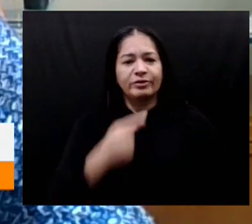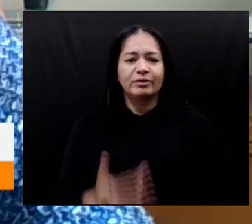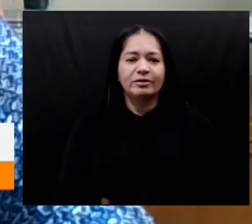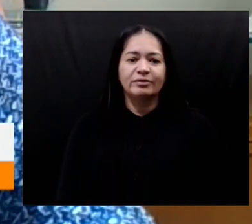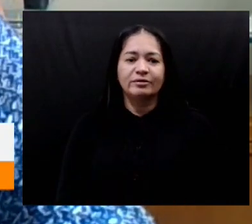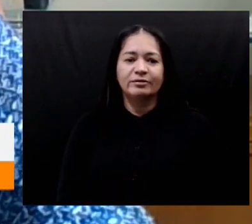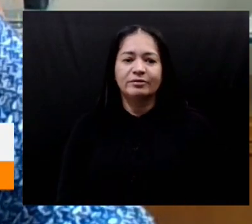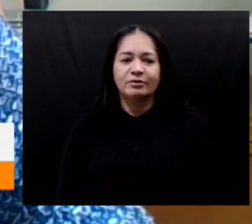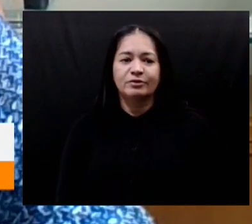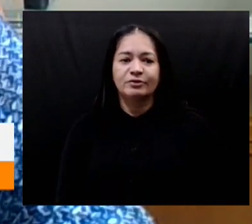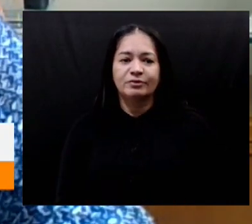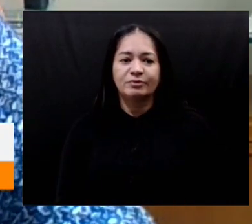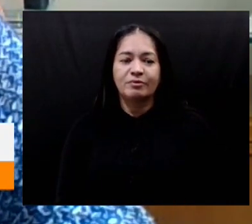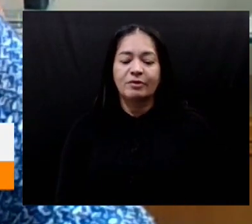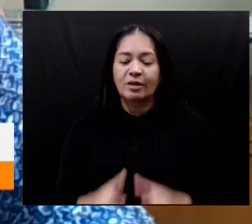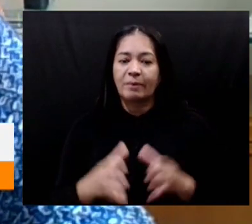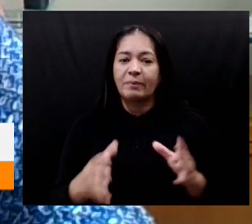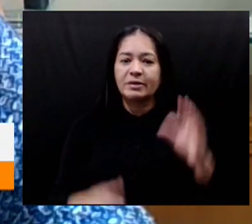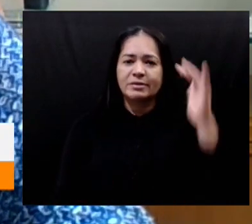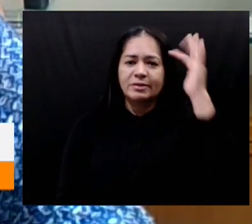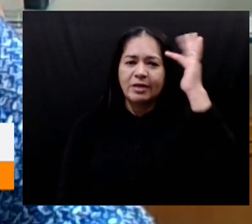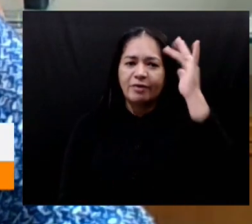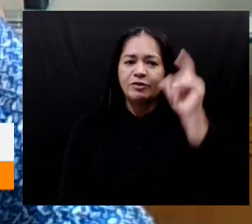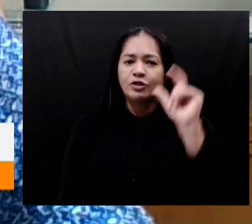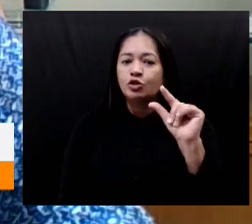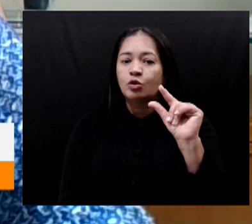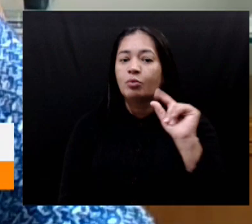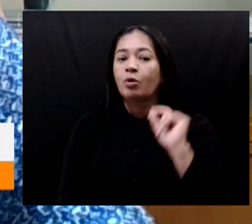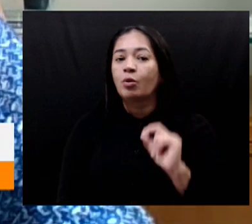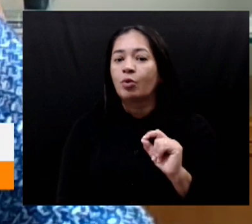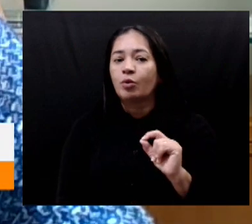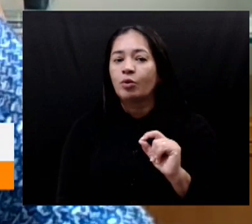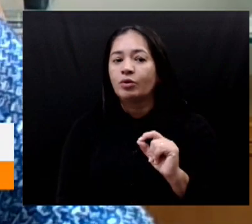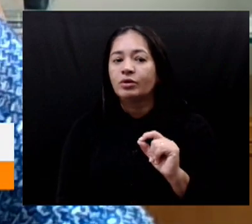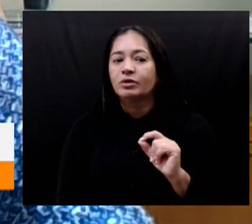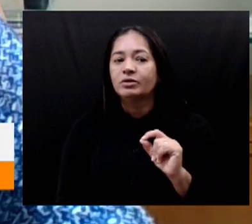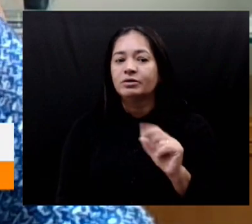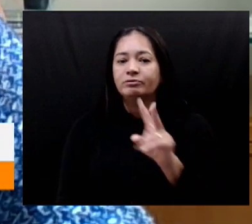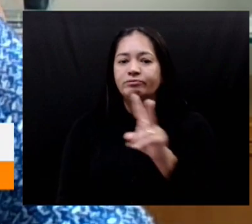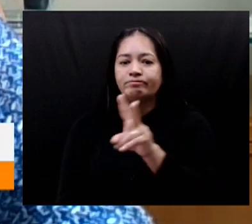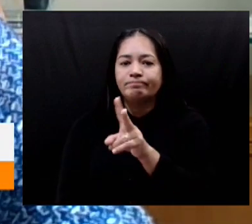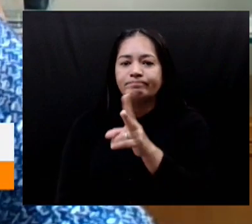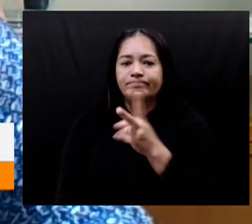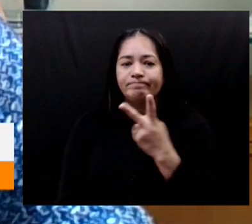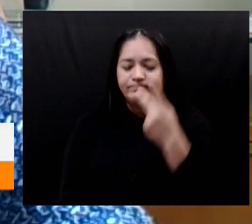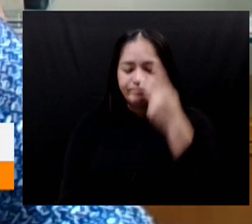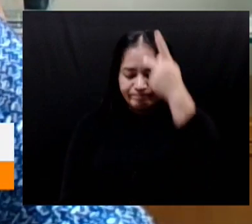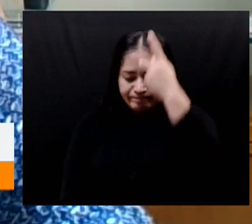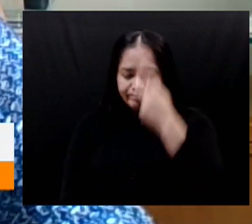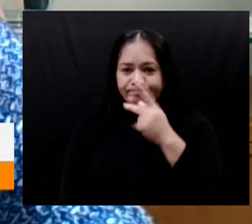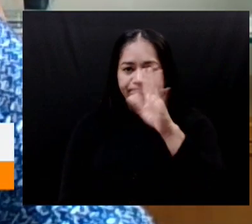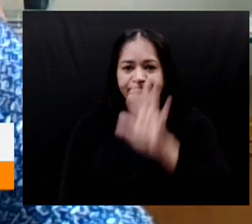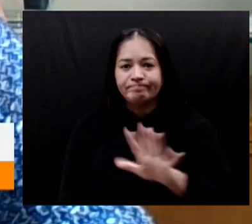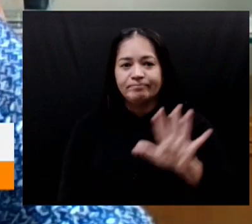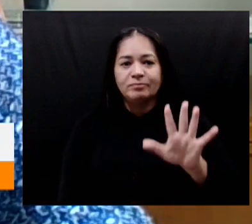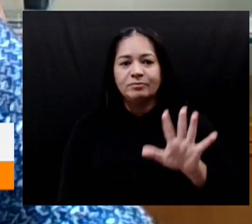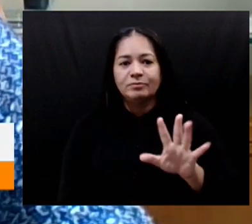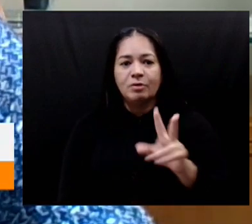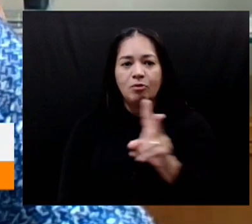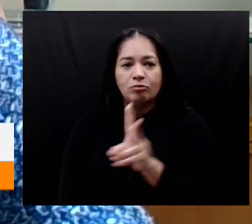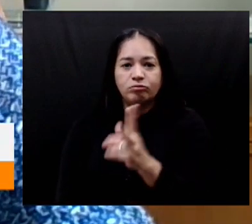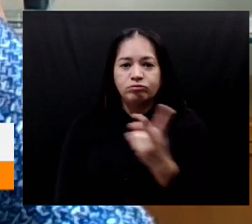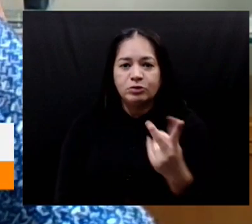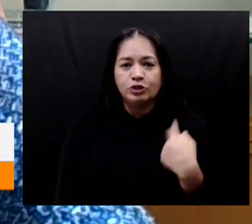espaço para refletir um pouco sobre as distorções de autoimagem que nós vamos criando ao longo